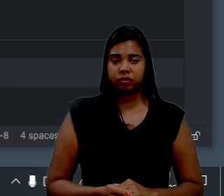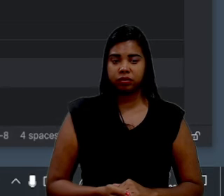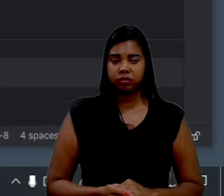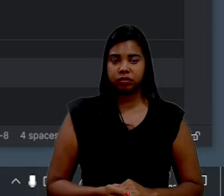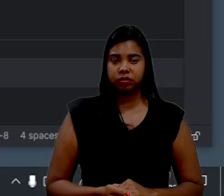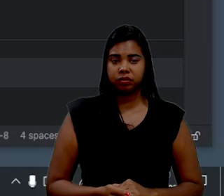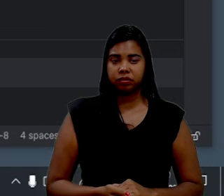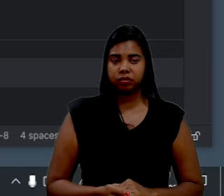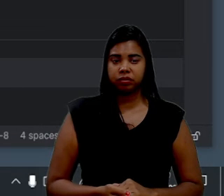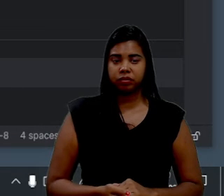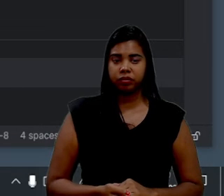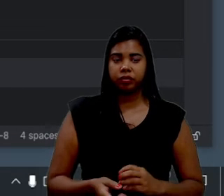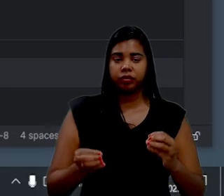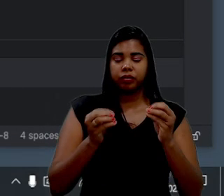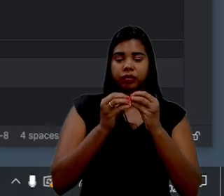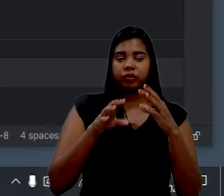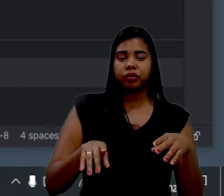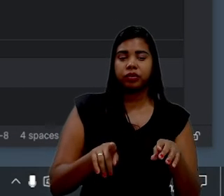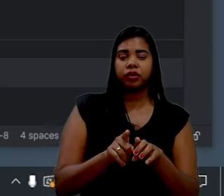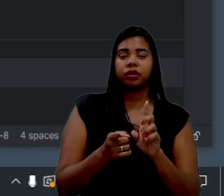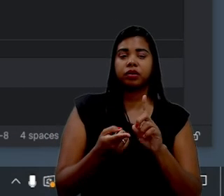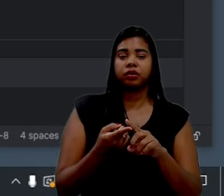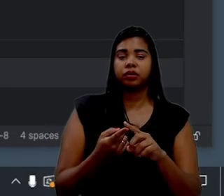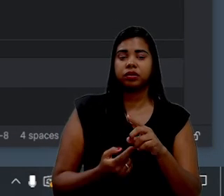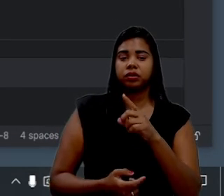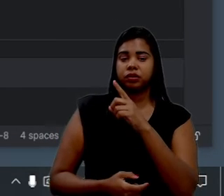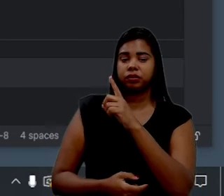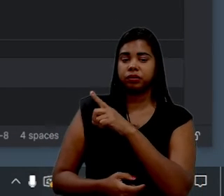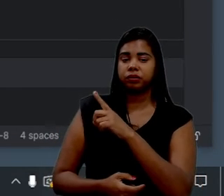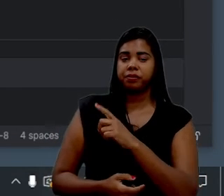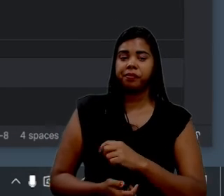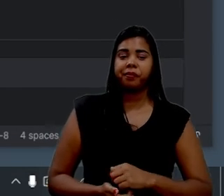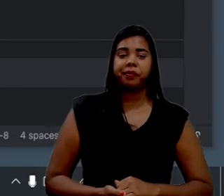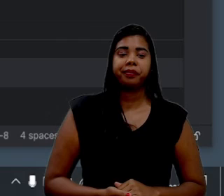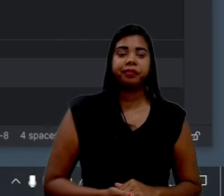Onde vai criar as requisições.